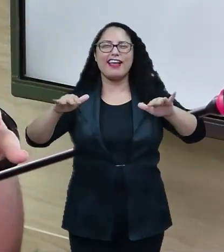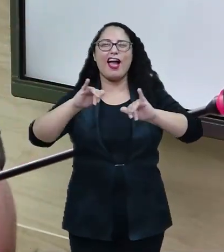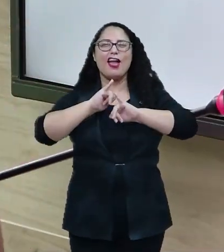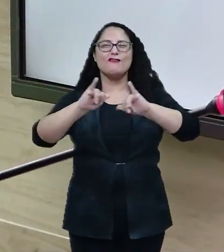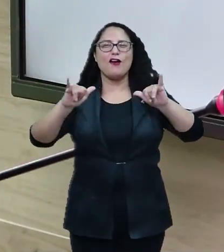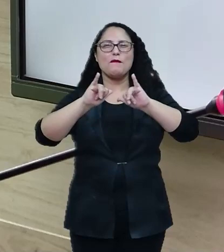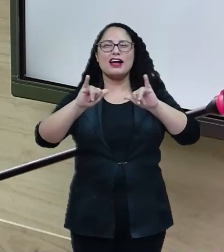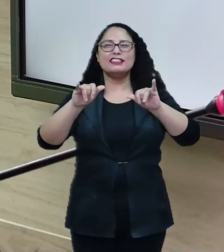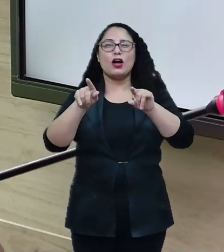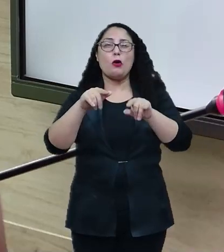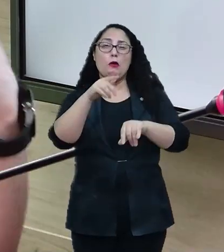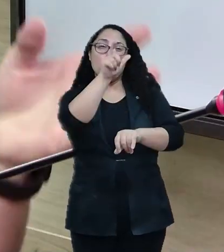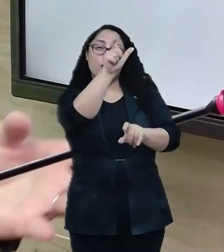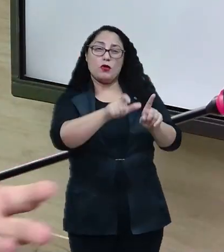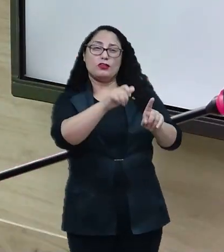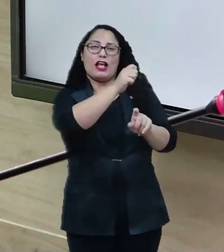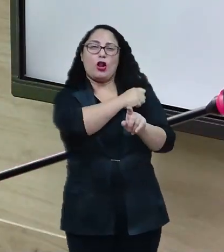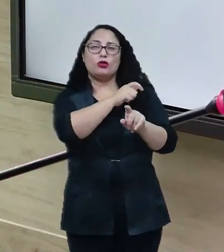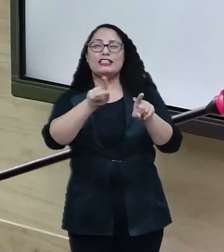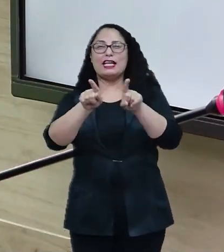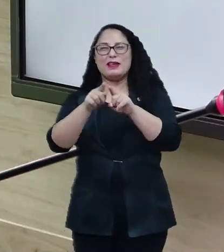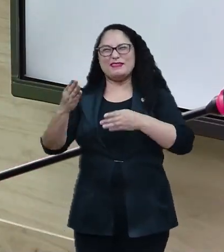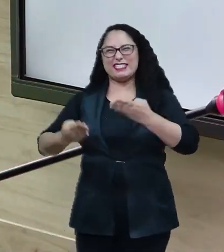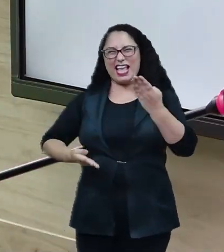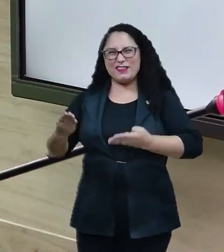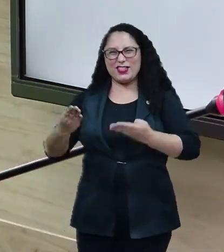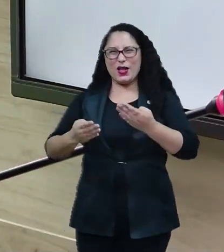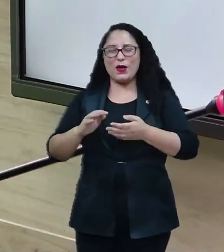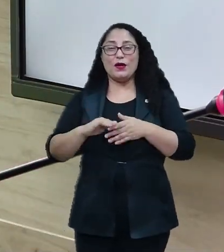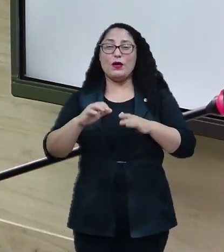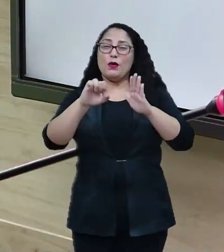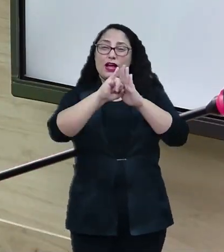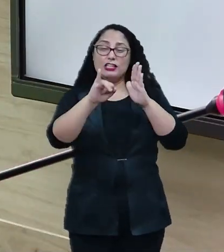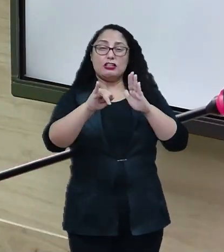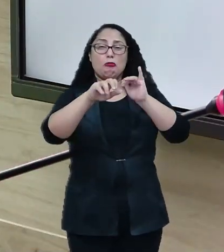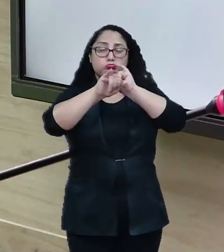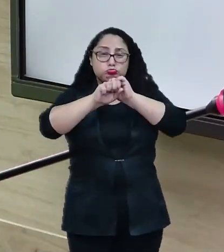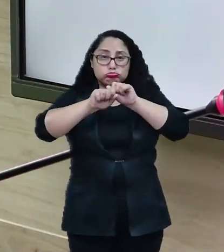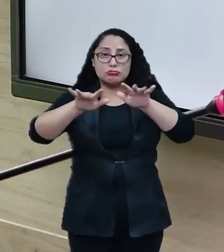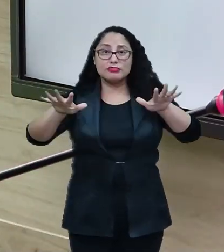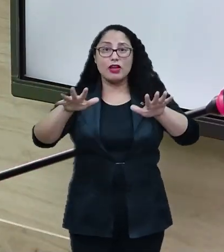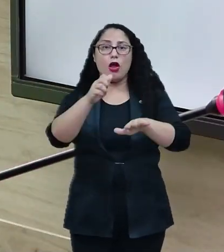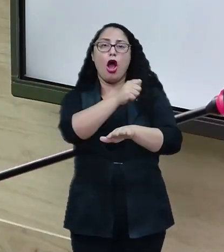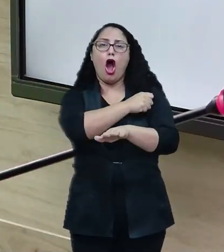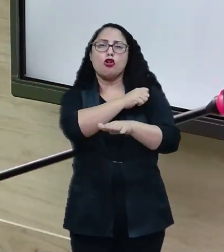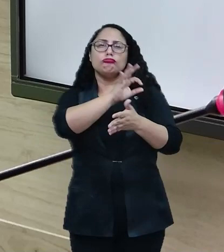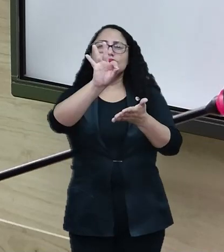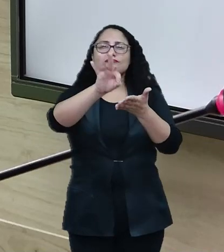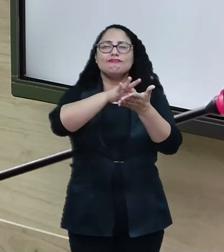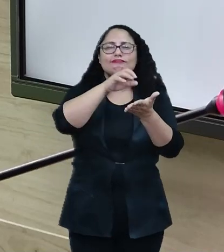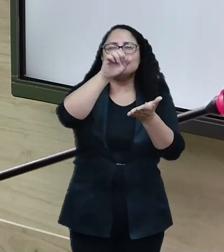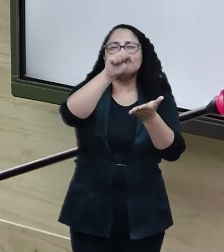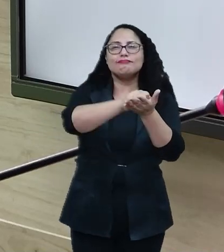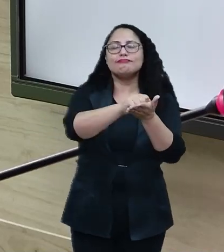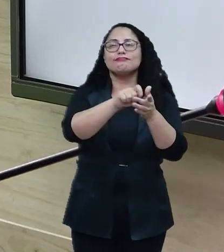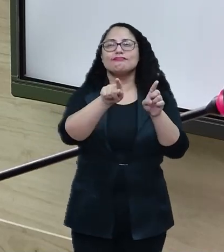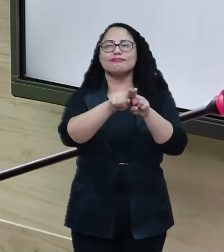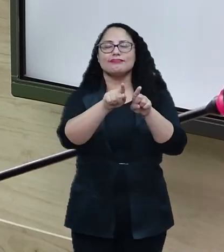para a ponta, seja para o estudante, seja para o servidor. Então, o edital na praça, o estudante se inscreve, é